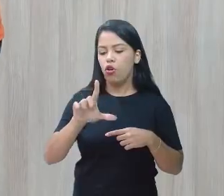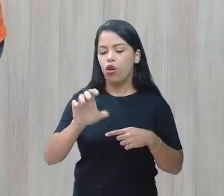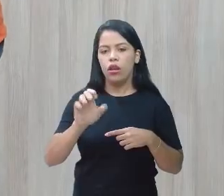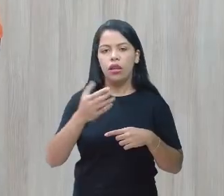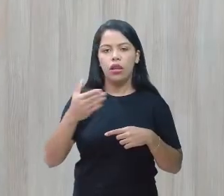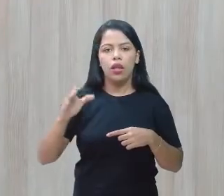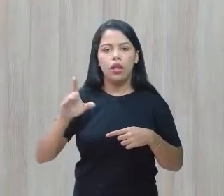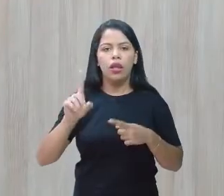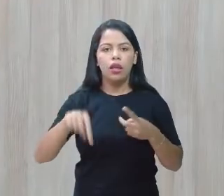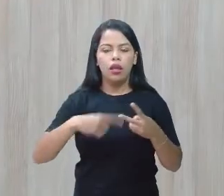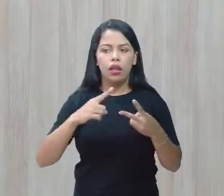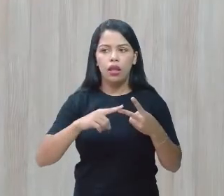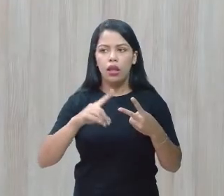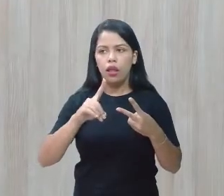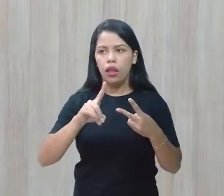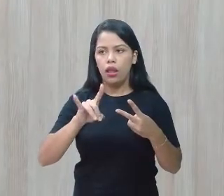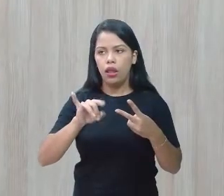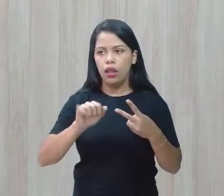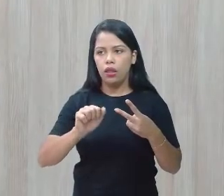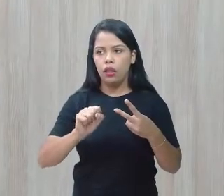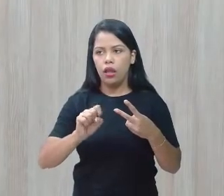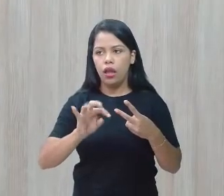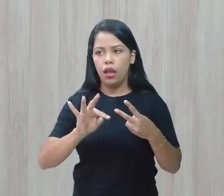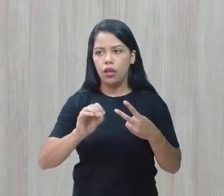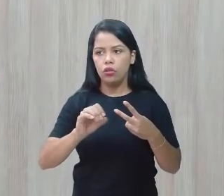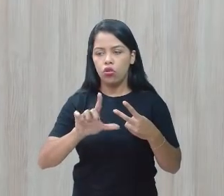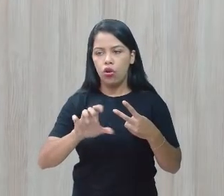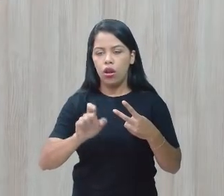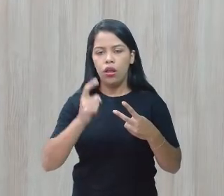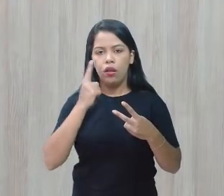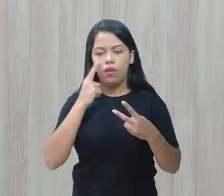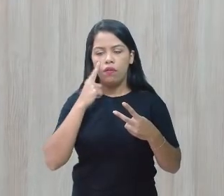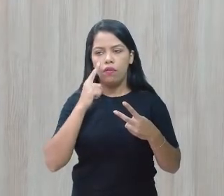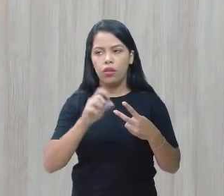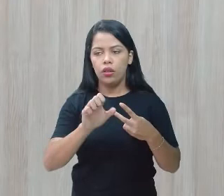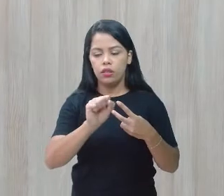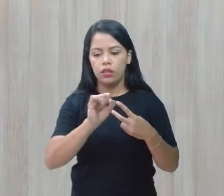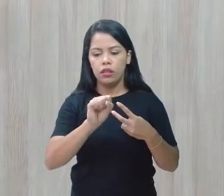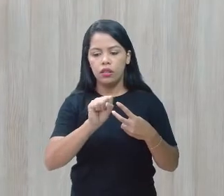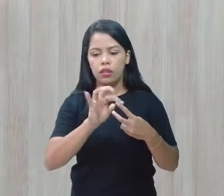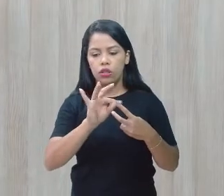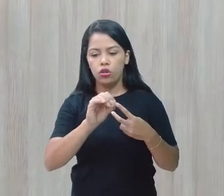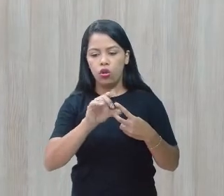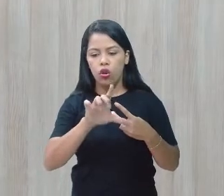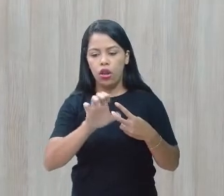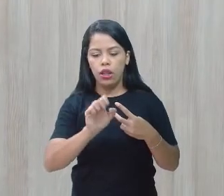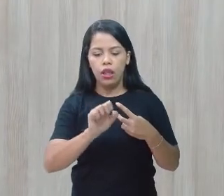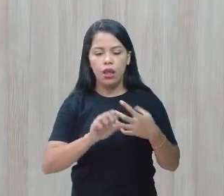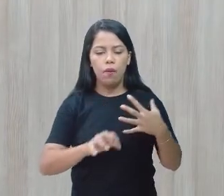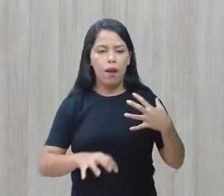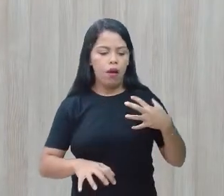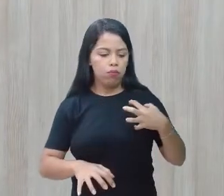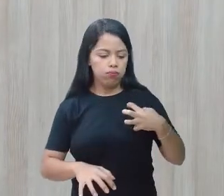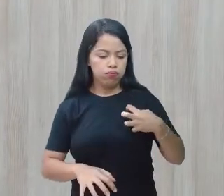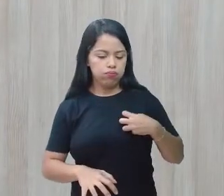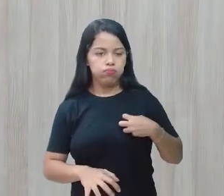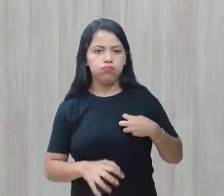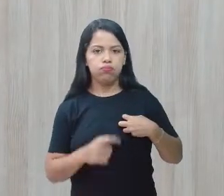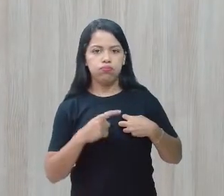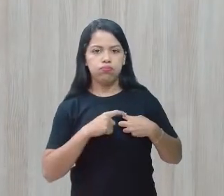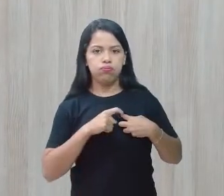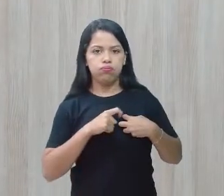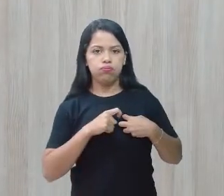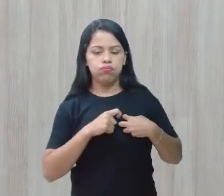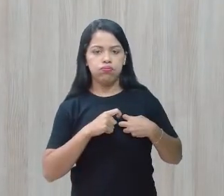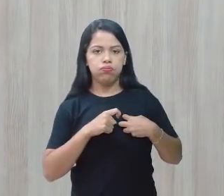são 2 estágios do ciclo cardíaco. E aí, em relação à sístole, eu tenho um momento aí da contração e a diástole,